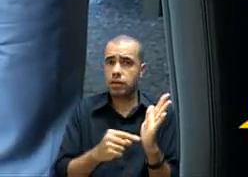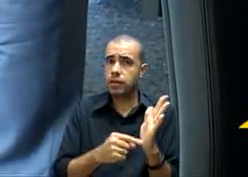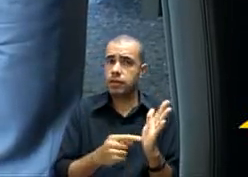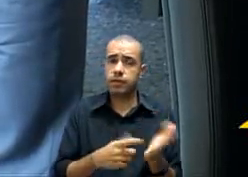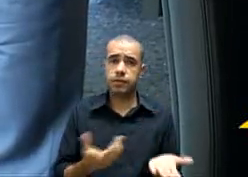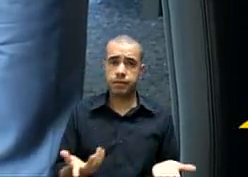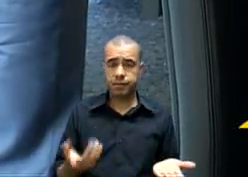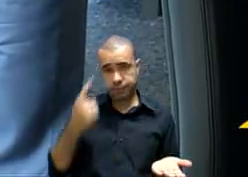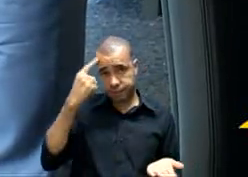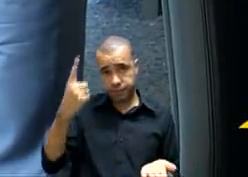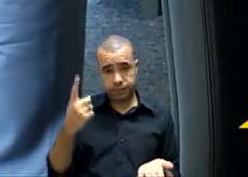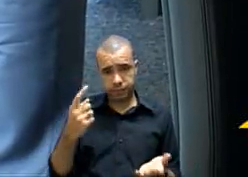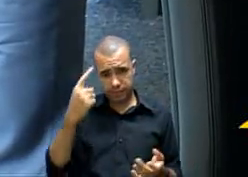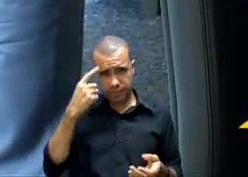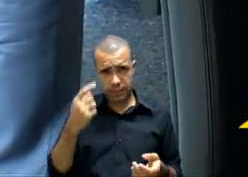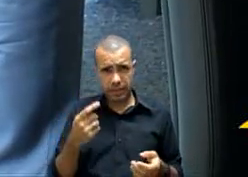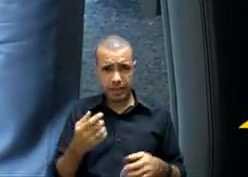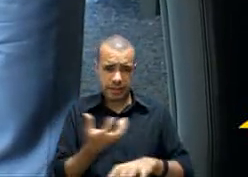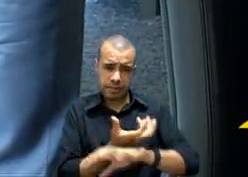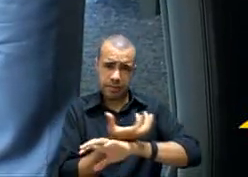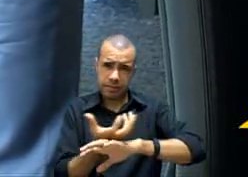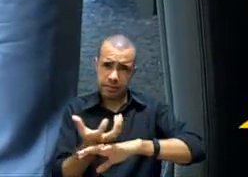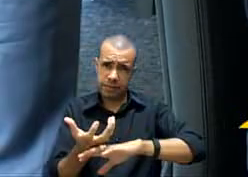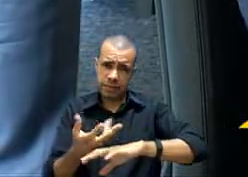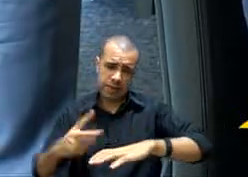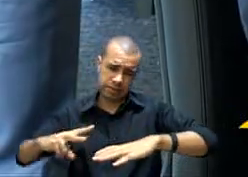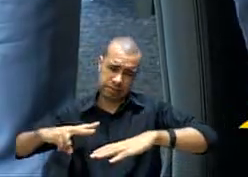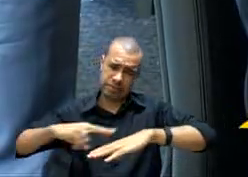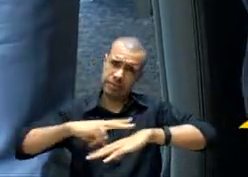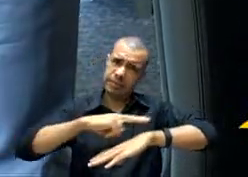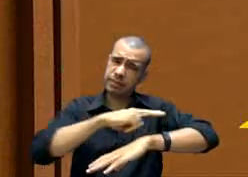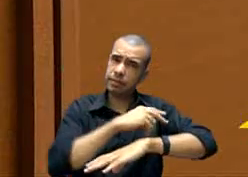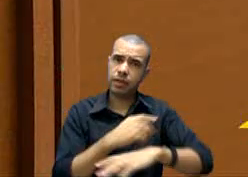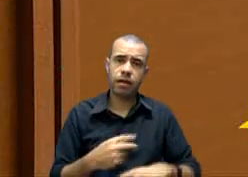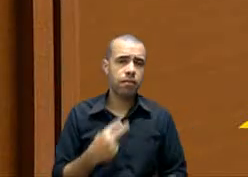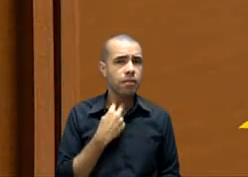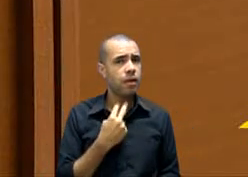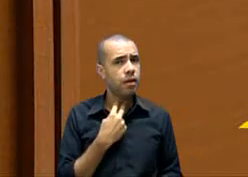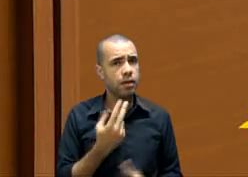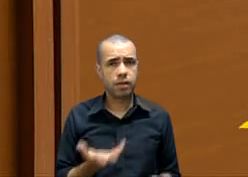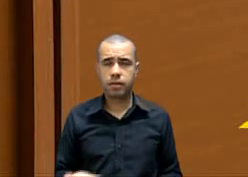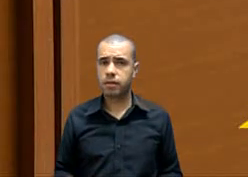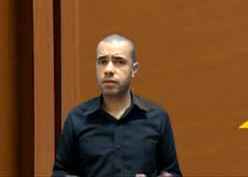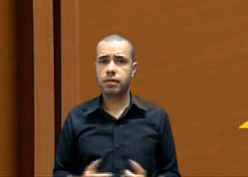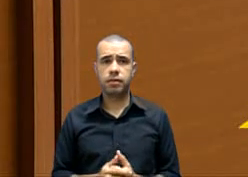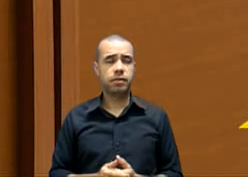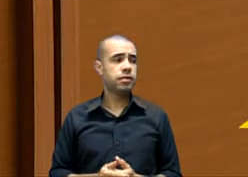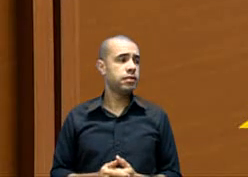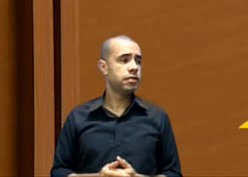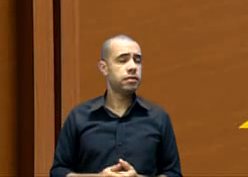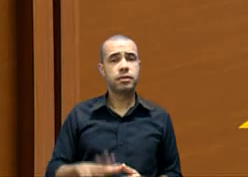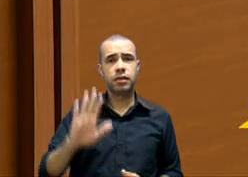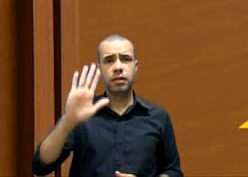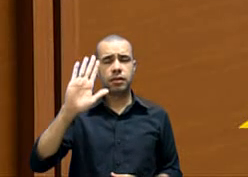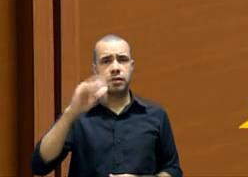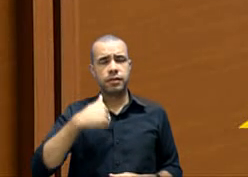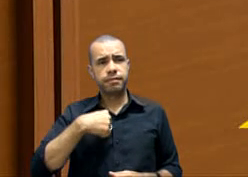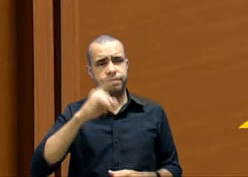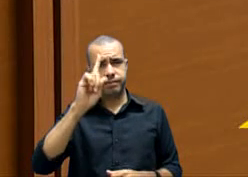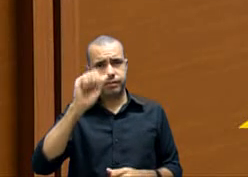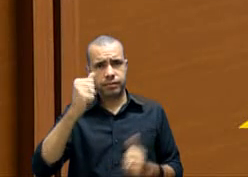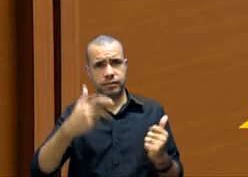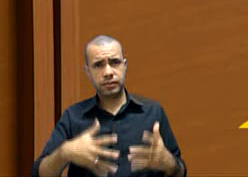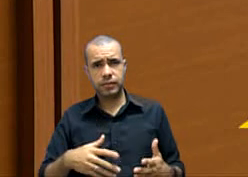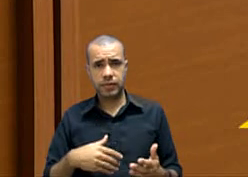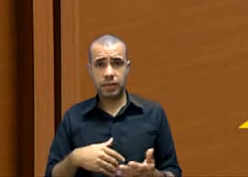não deixar roçar nas margens do rio, sobretudo. Uma parte, vereador. Então, não houve. Não, uma parte com Vossa Excelência, só para dizer que, inclusive, o